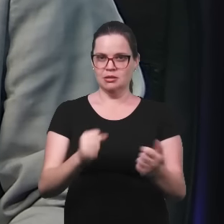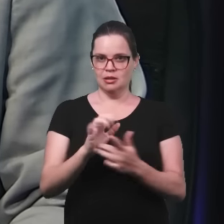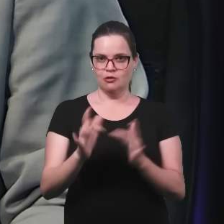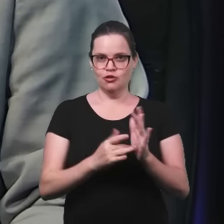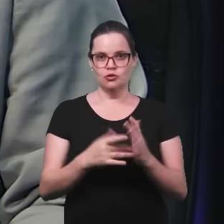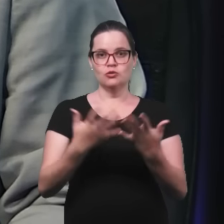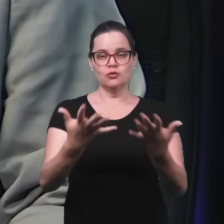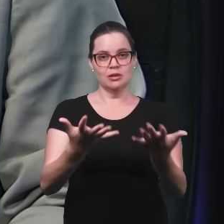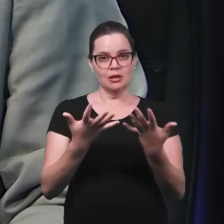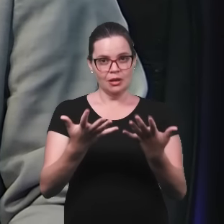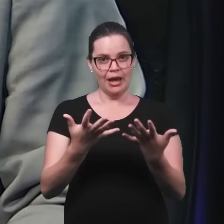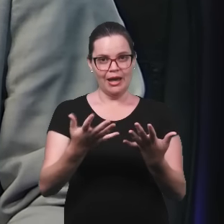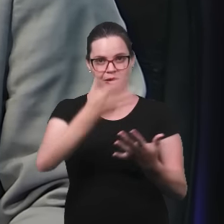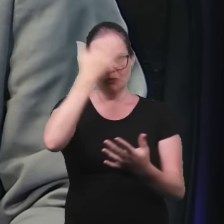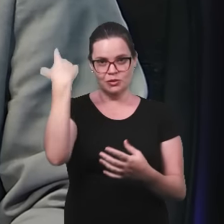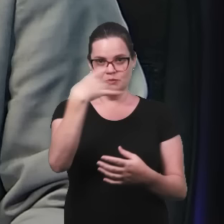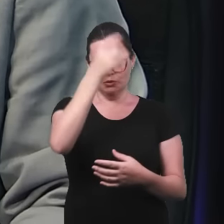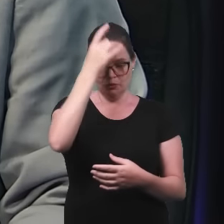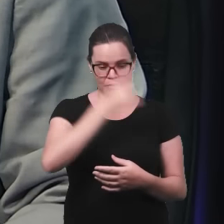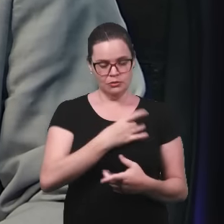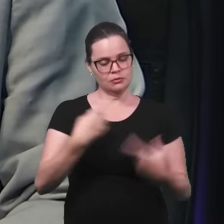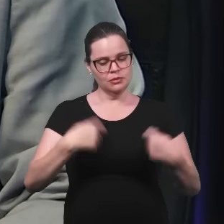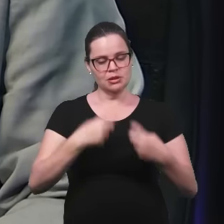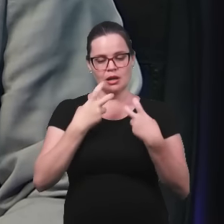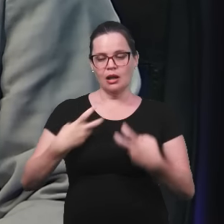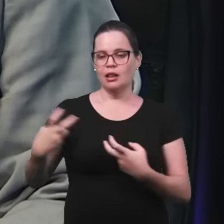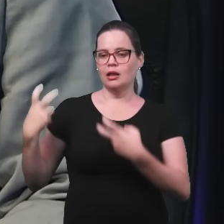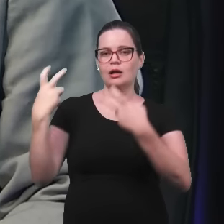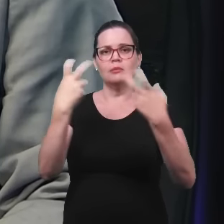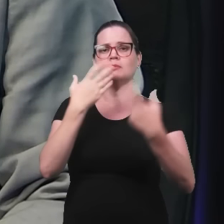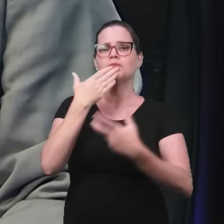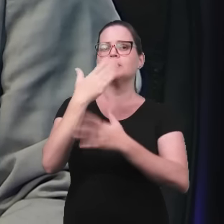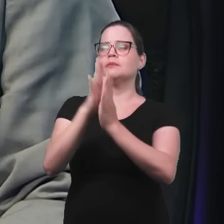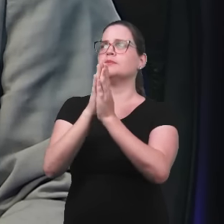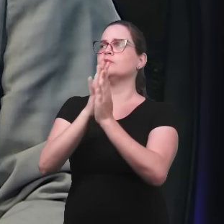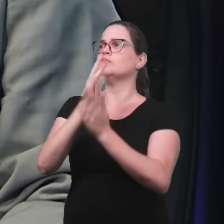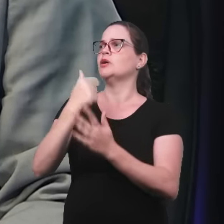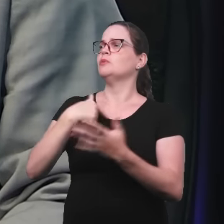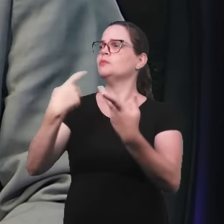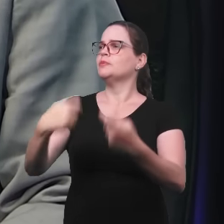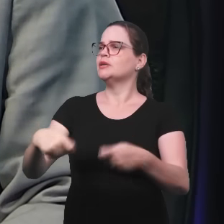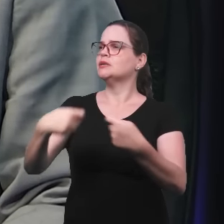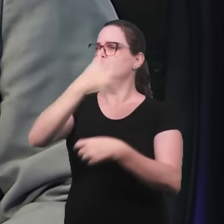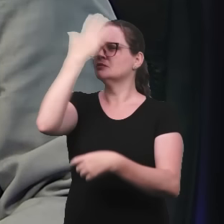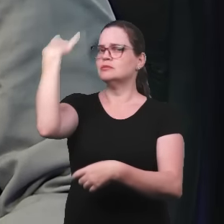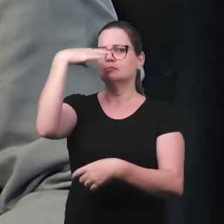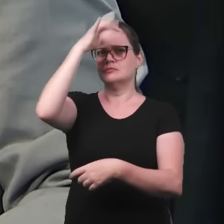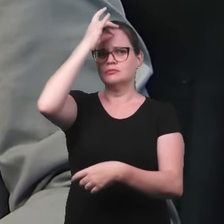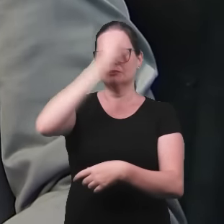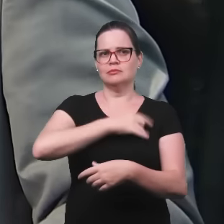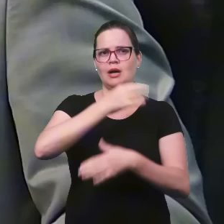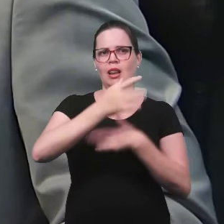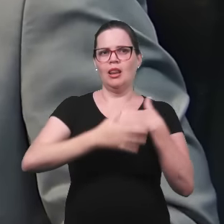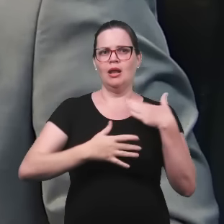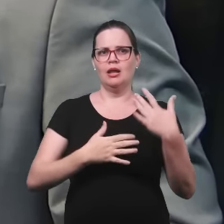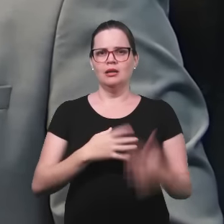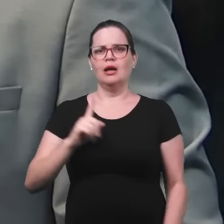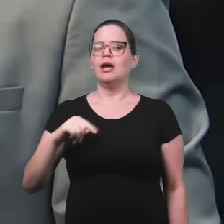Senhor. Senhor, eu quero ser cheio do teu Espírito Santo, eu quero receber o batismo com o Espírito Santo. É